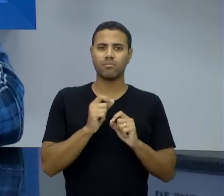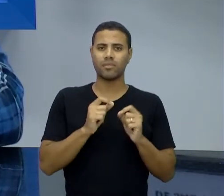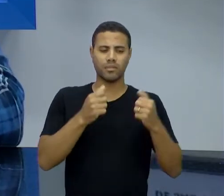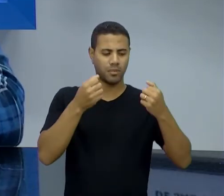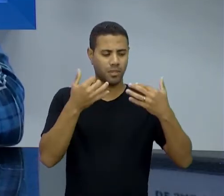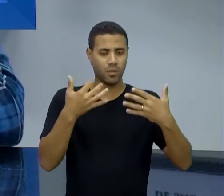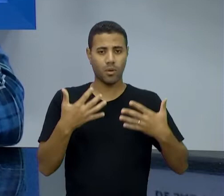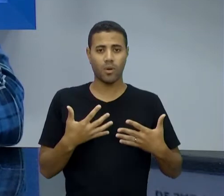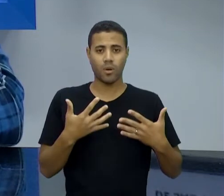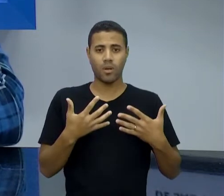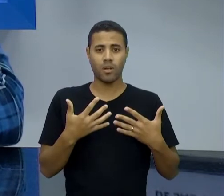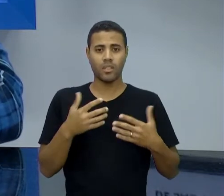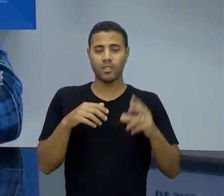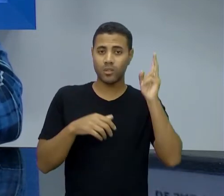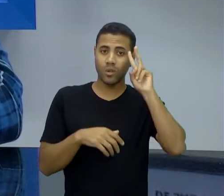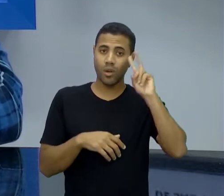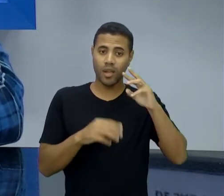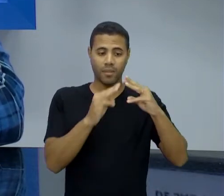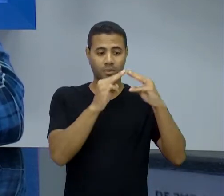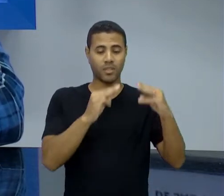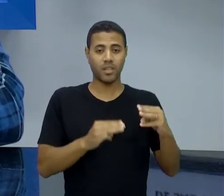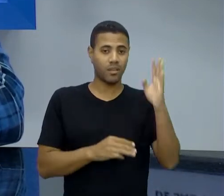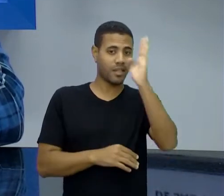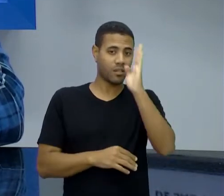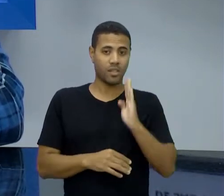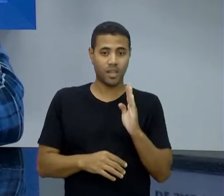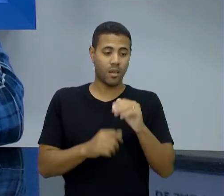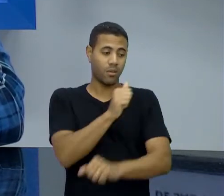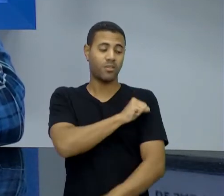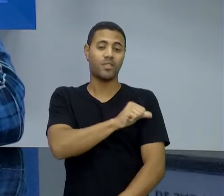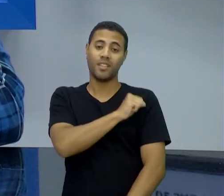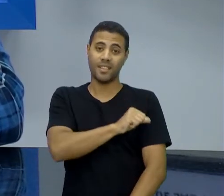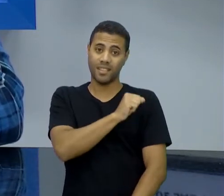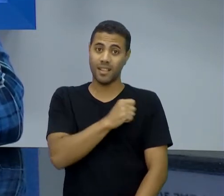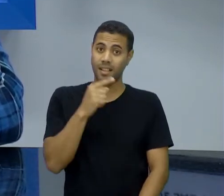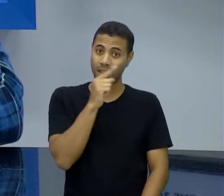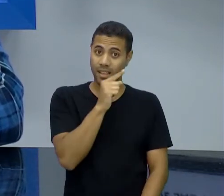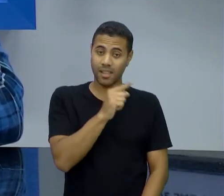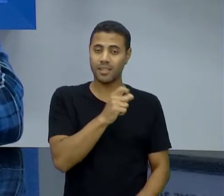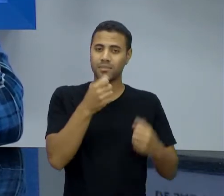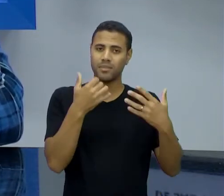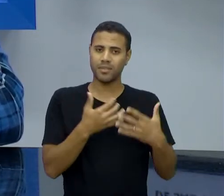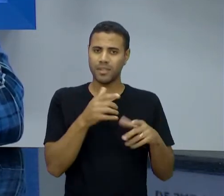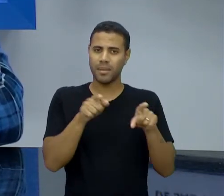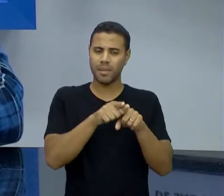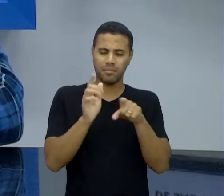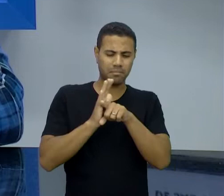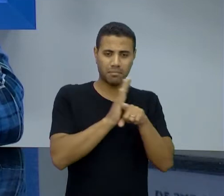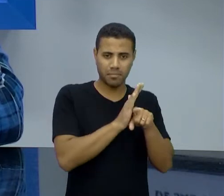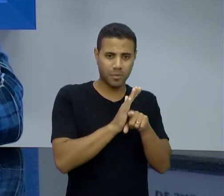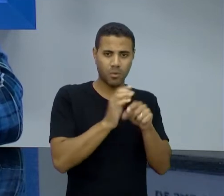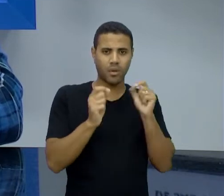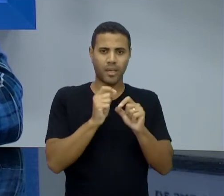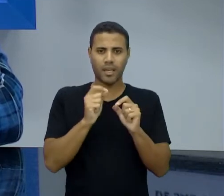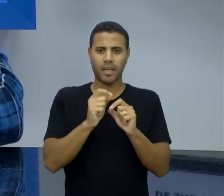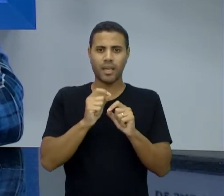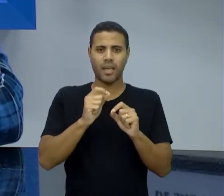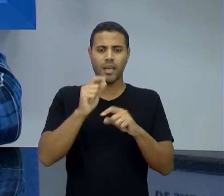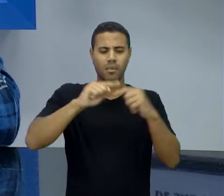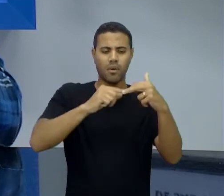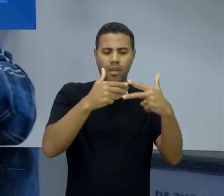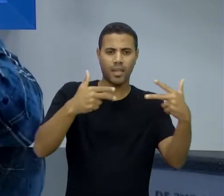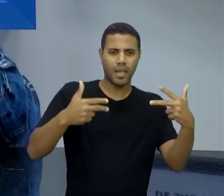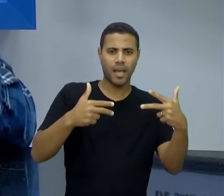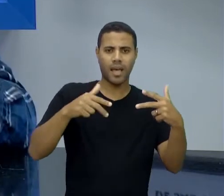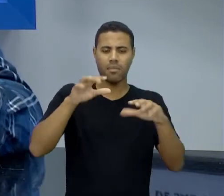A respeito da história do Museu Nacional do Rio de Janeiro e a gente chegou até a ver um pouquinho do acervo histórico aí do museu,